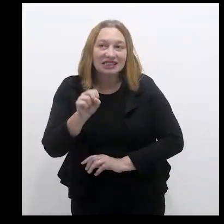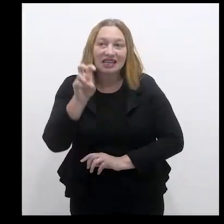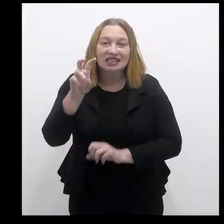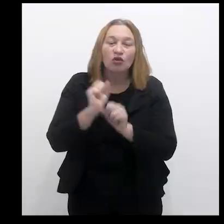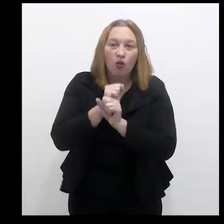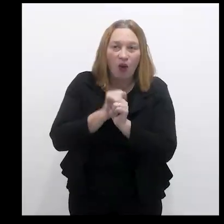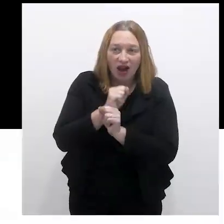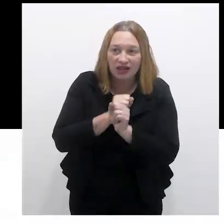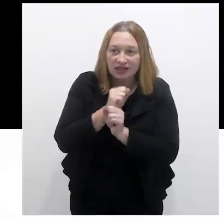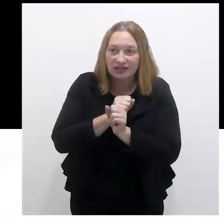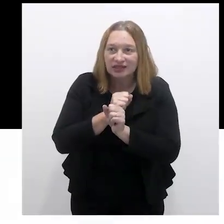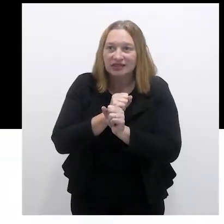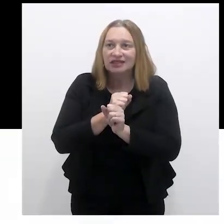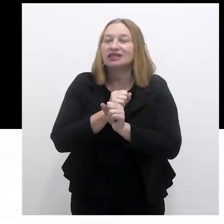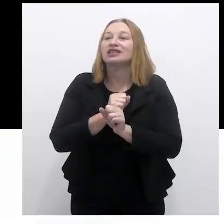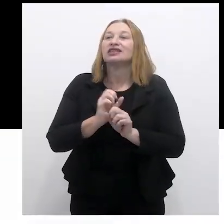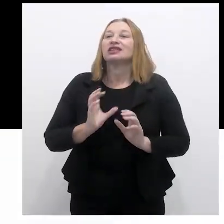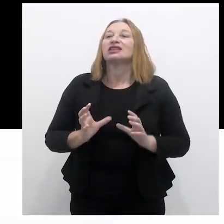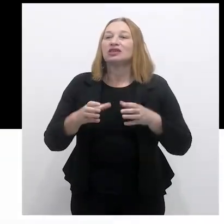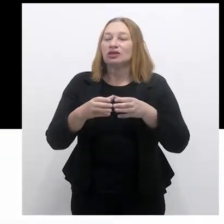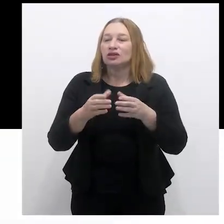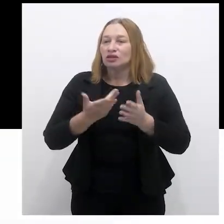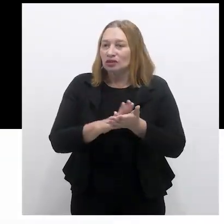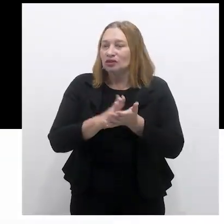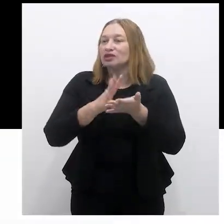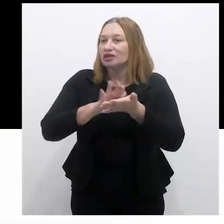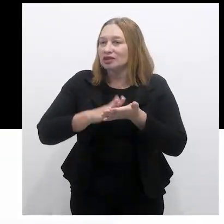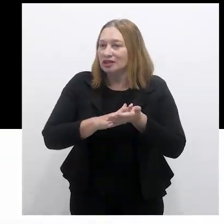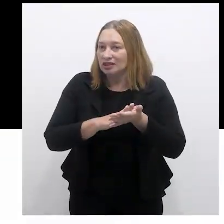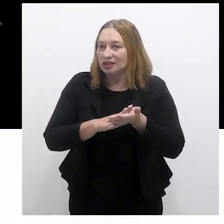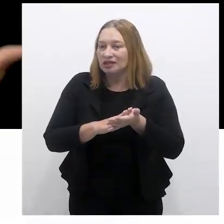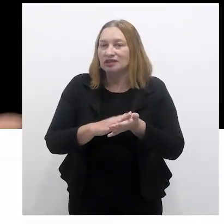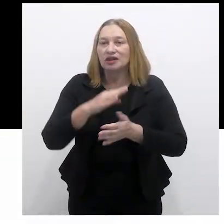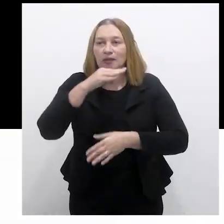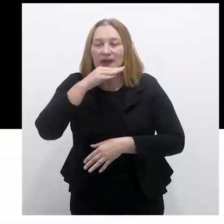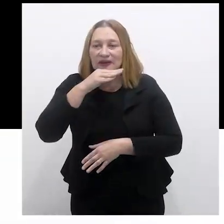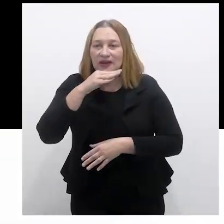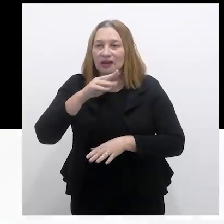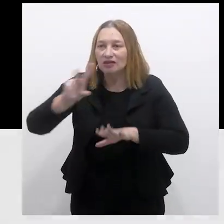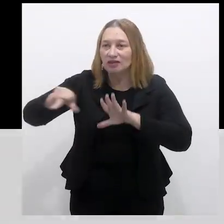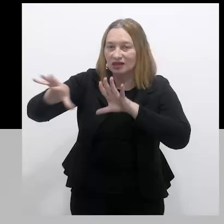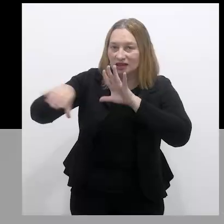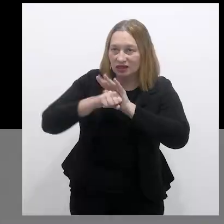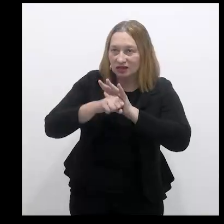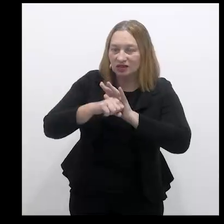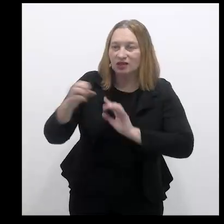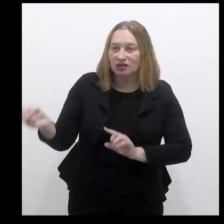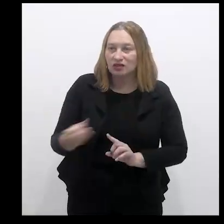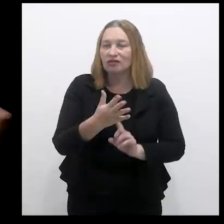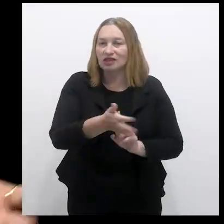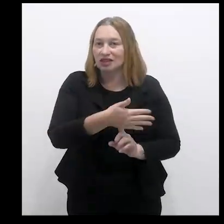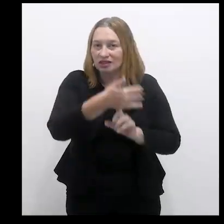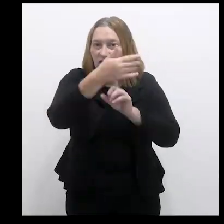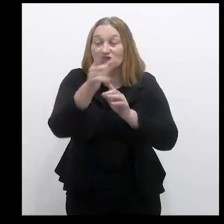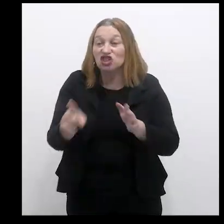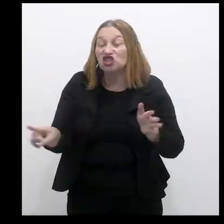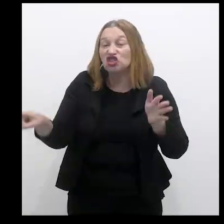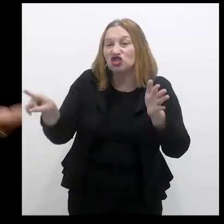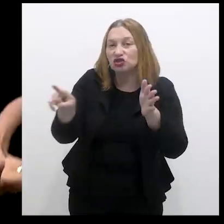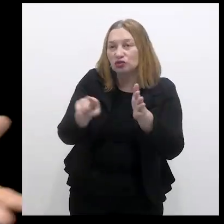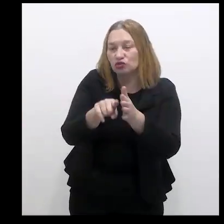gente está há 5 anos, né, na Estação Primeira da Mangueira, trazendo novas tecnologias, audiovisual, diminuindo